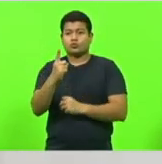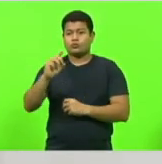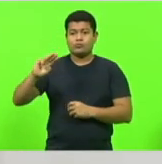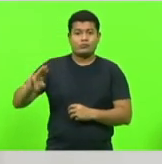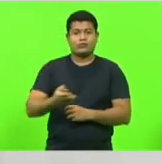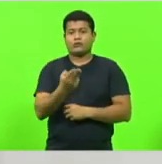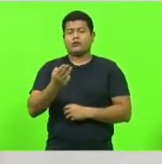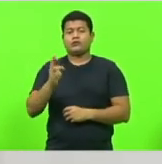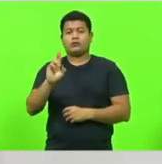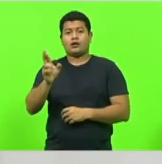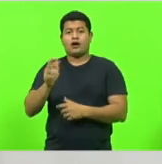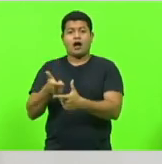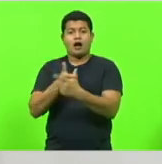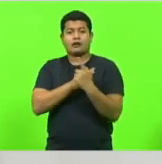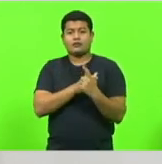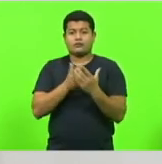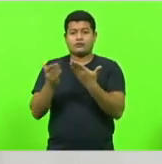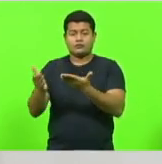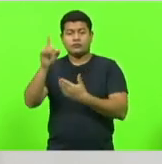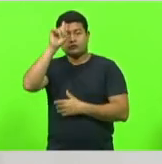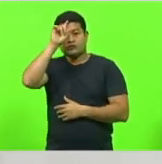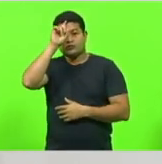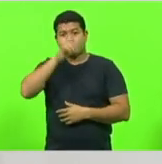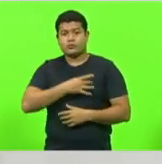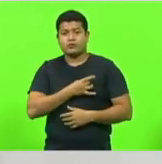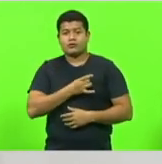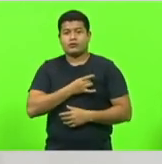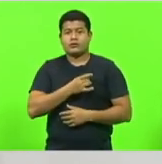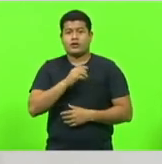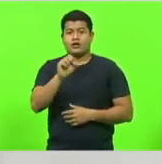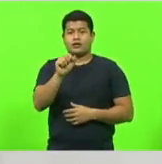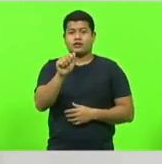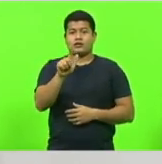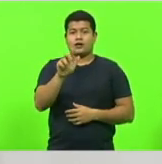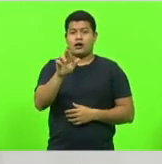Hospital Sagrado Coração de Jesus, esse